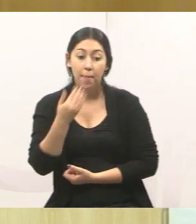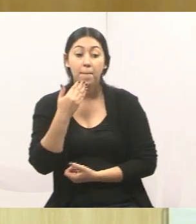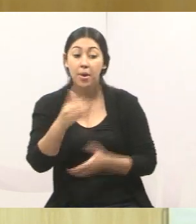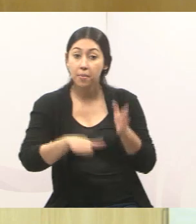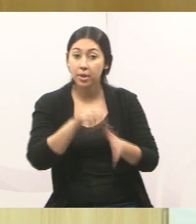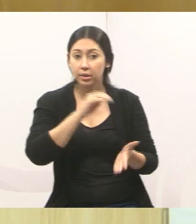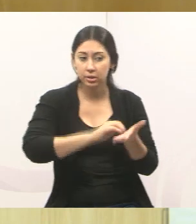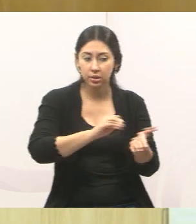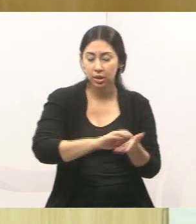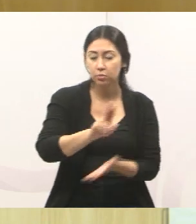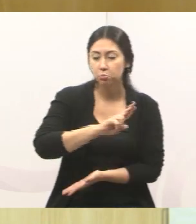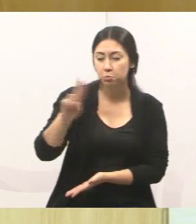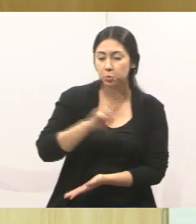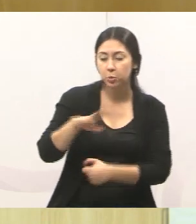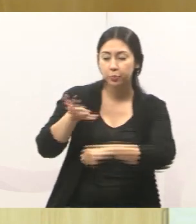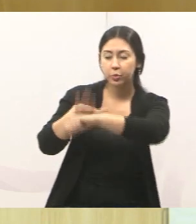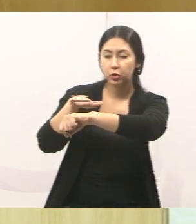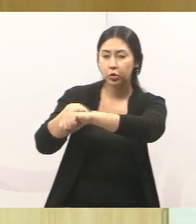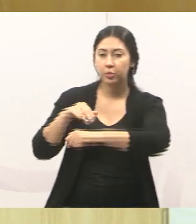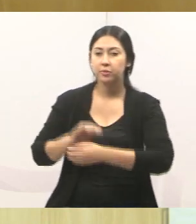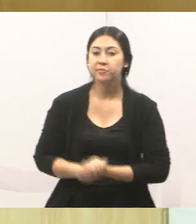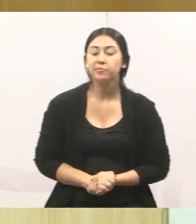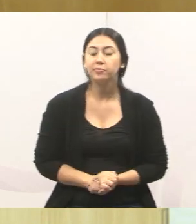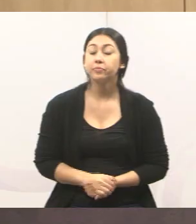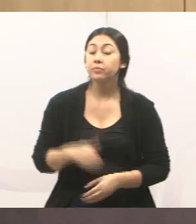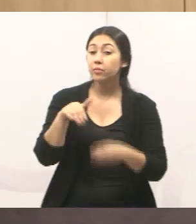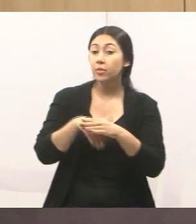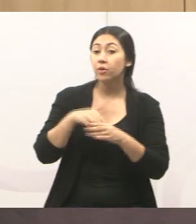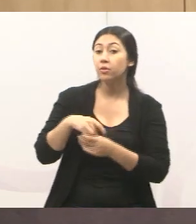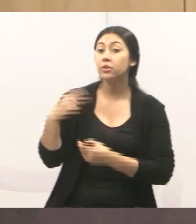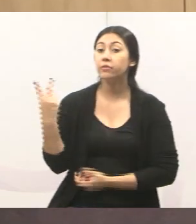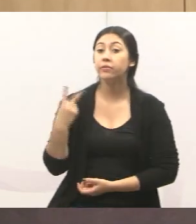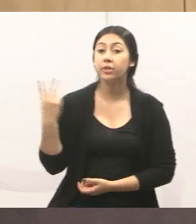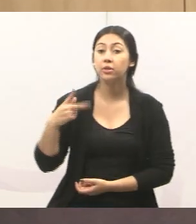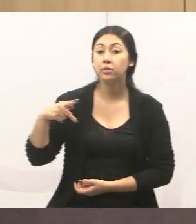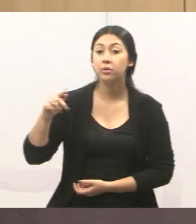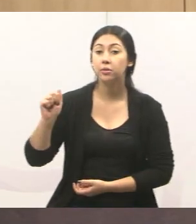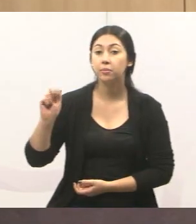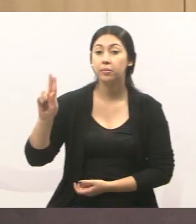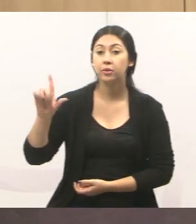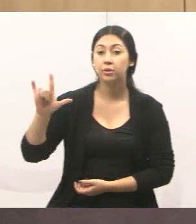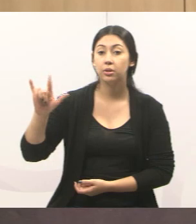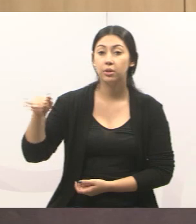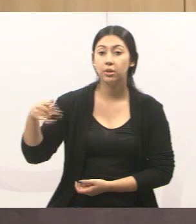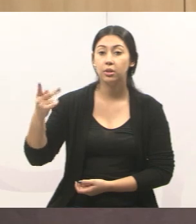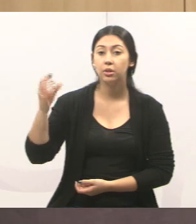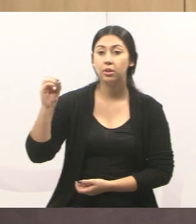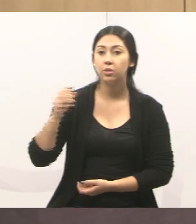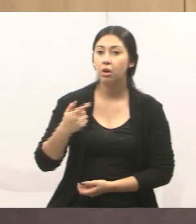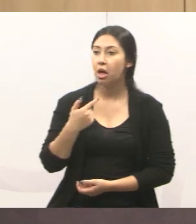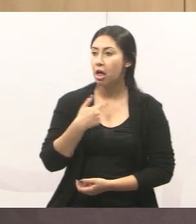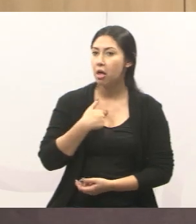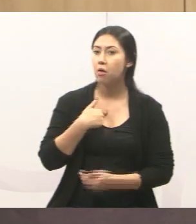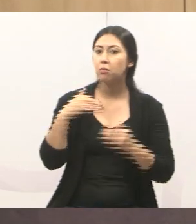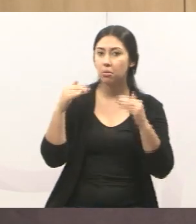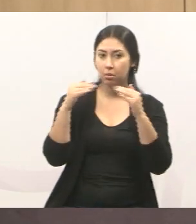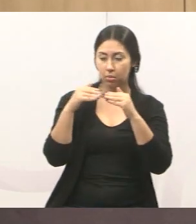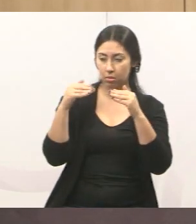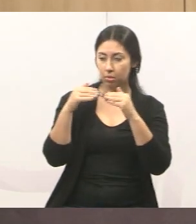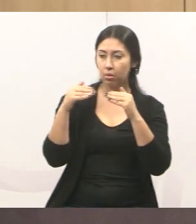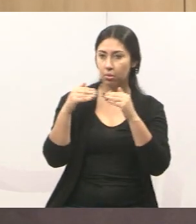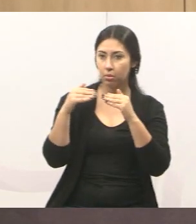chamada nominal para a votação. Como vota o vereador Paulinho do Esporte? Sou favorável